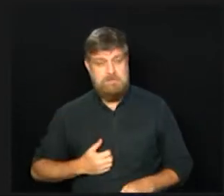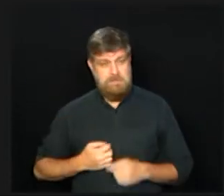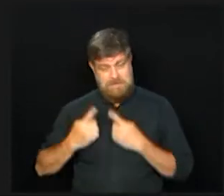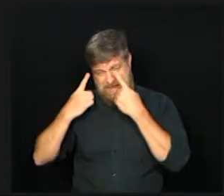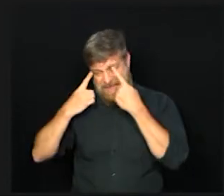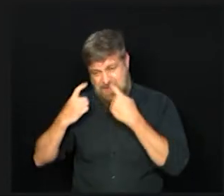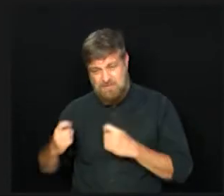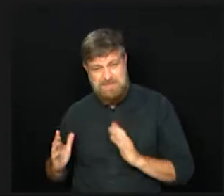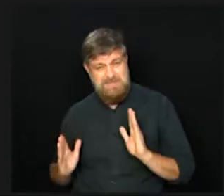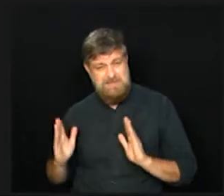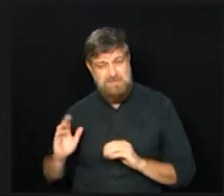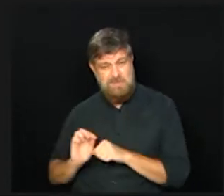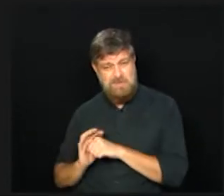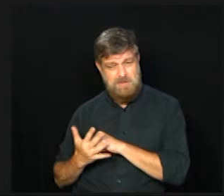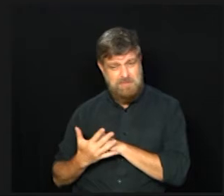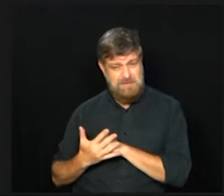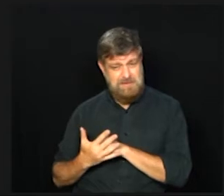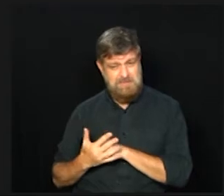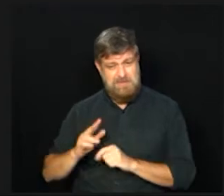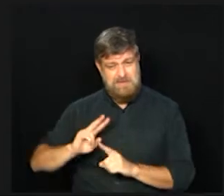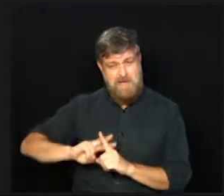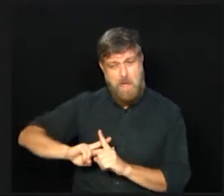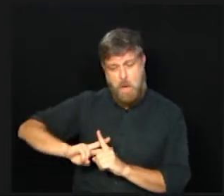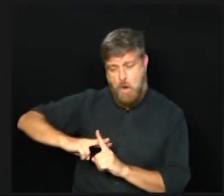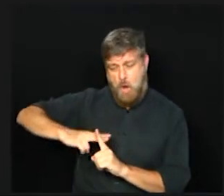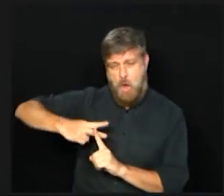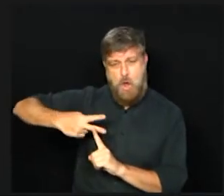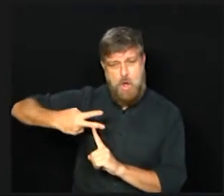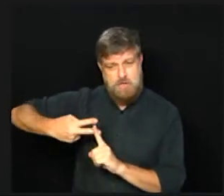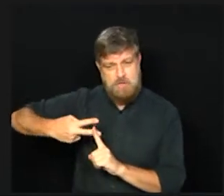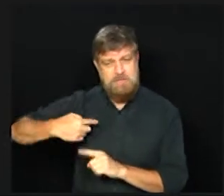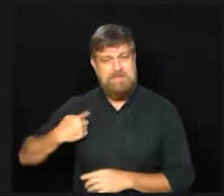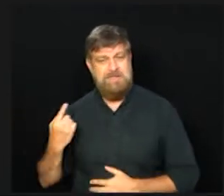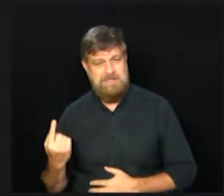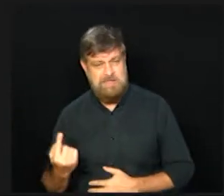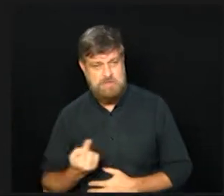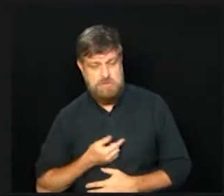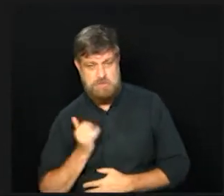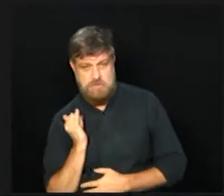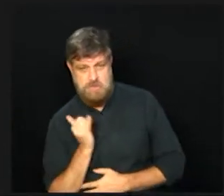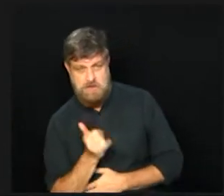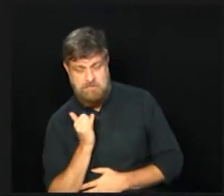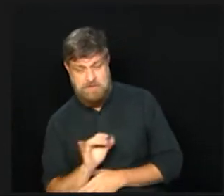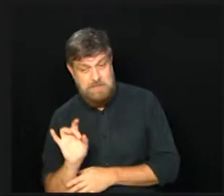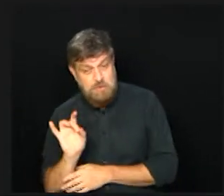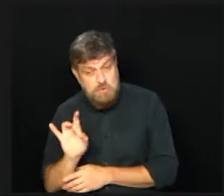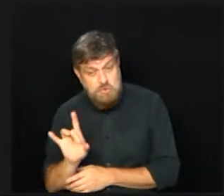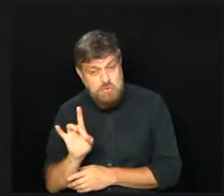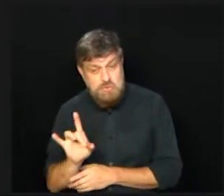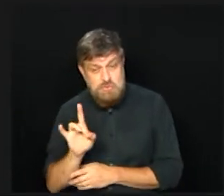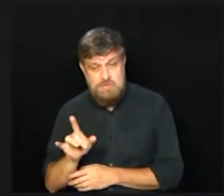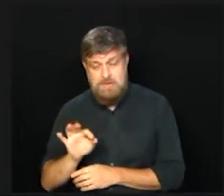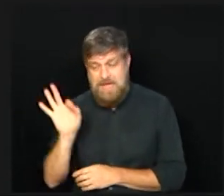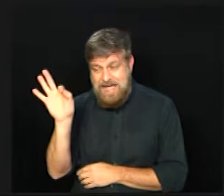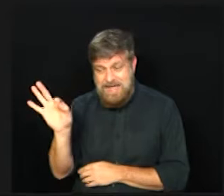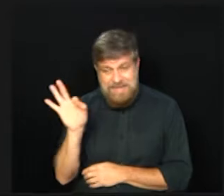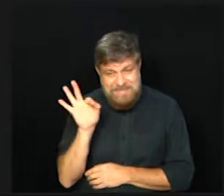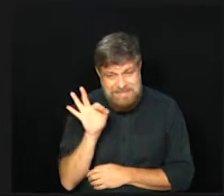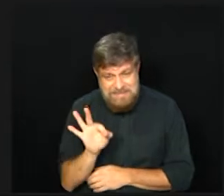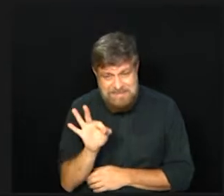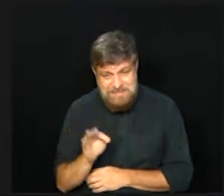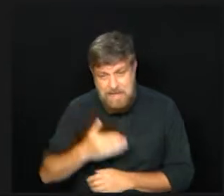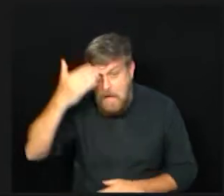a pandemia, ela simplesmente dobrou, e isso estamos falando apenas em estatísticas que